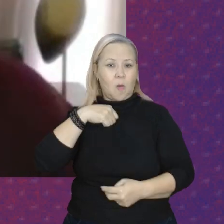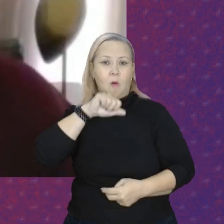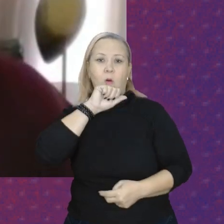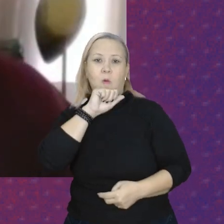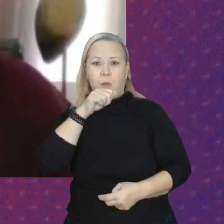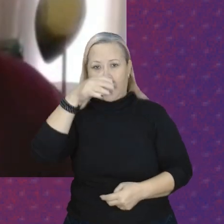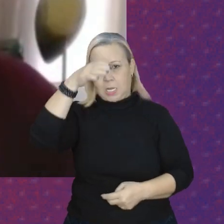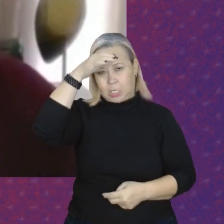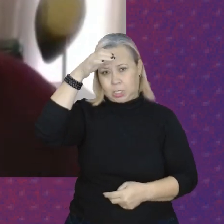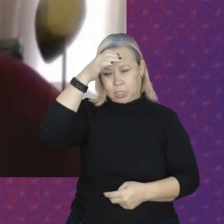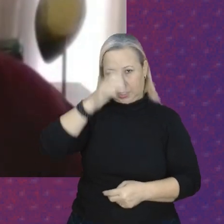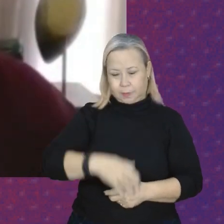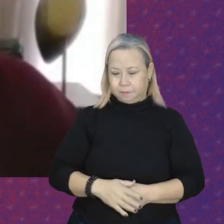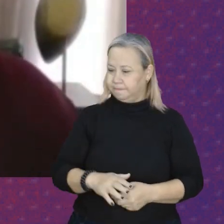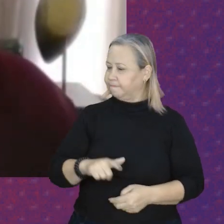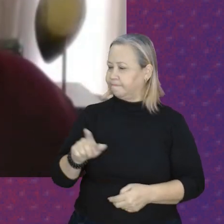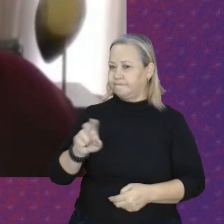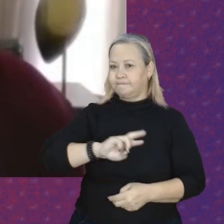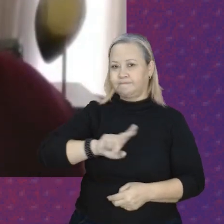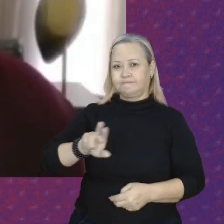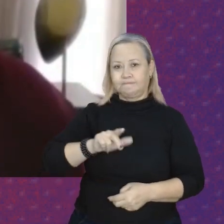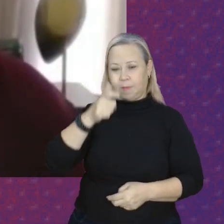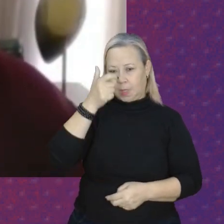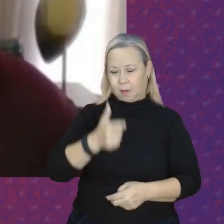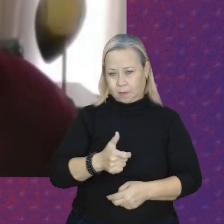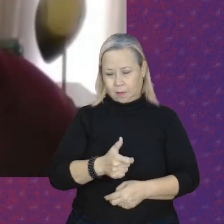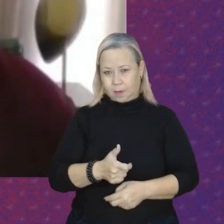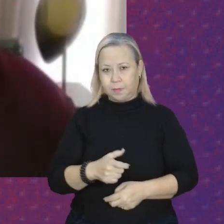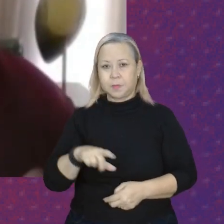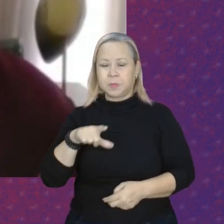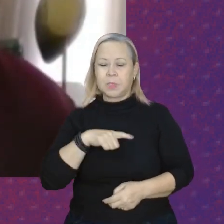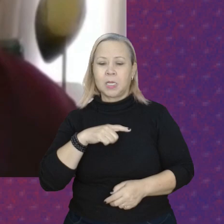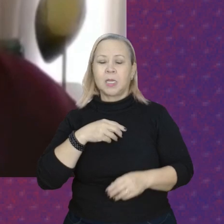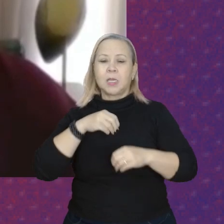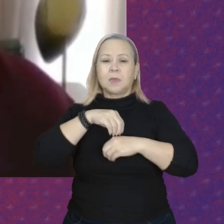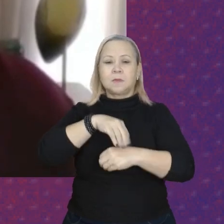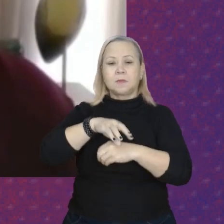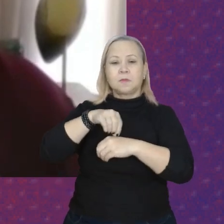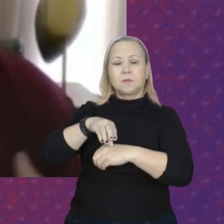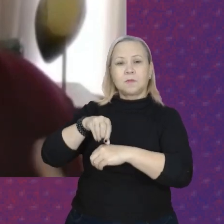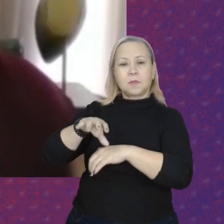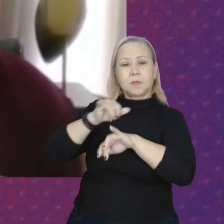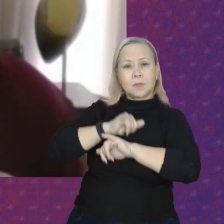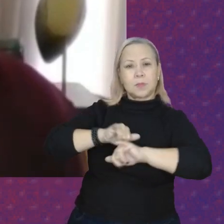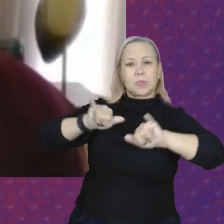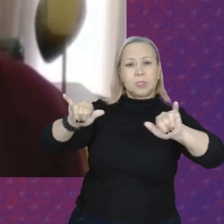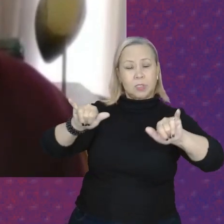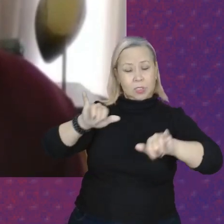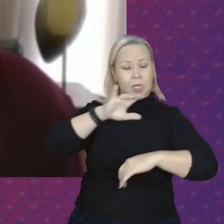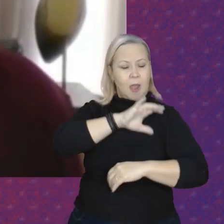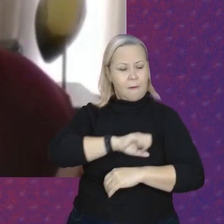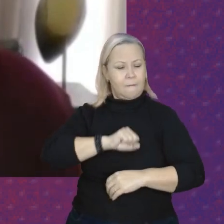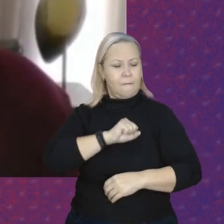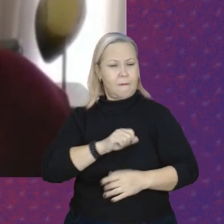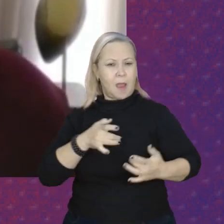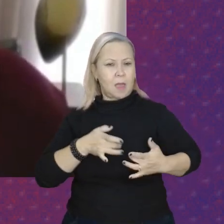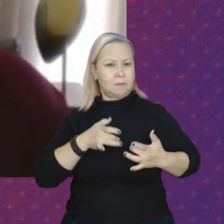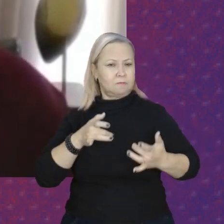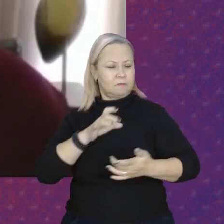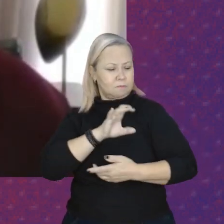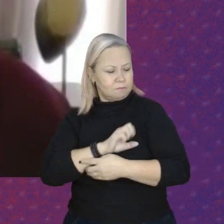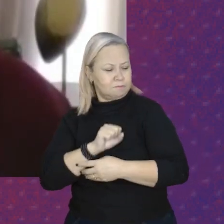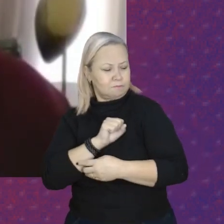Somos trabalhadoras, professoras, mas que temos que transmitir afeto, temos que transmitir paixão, temos que